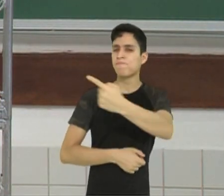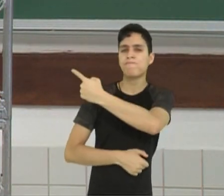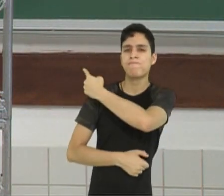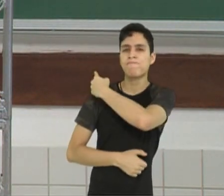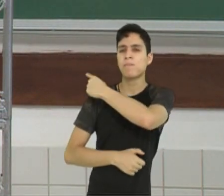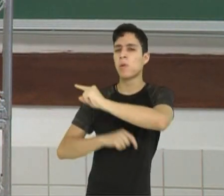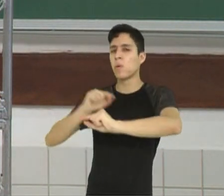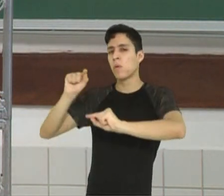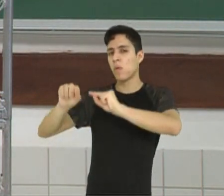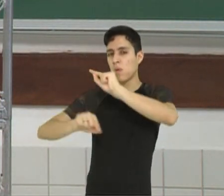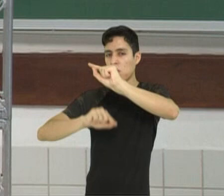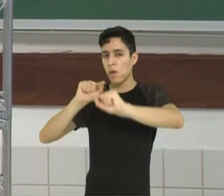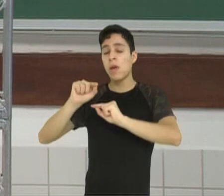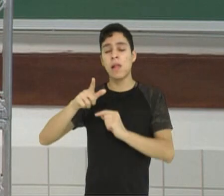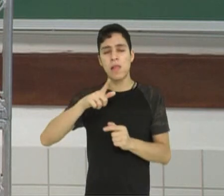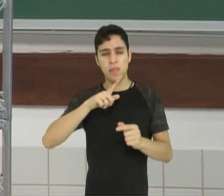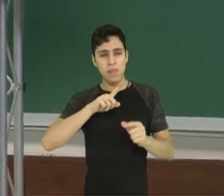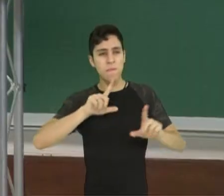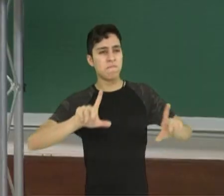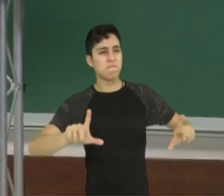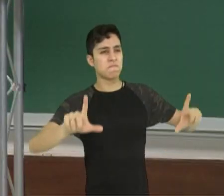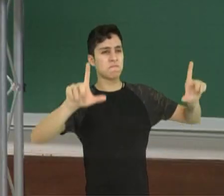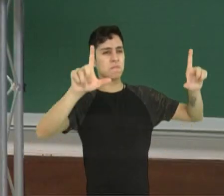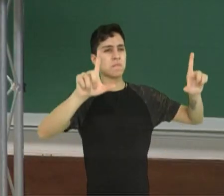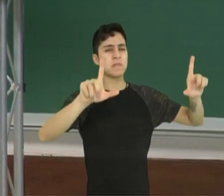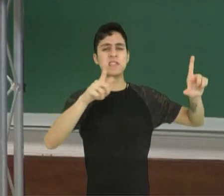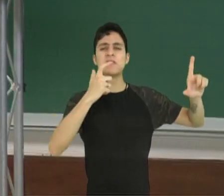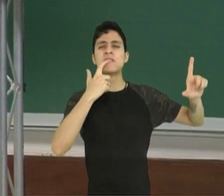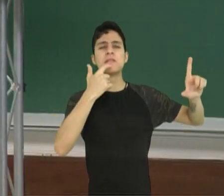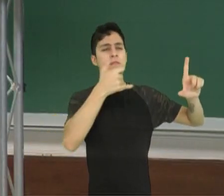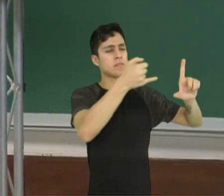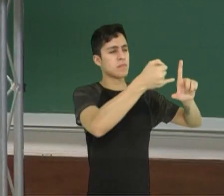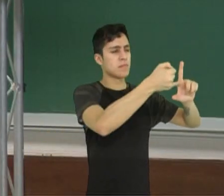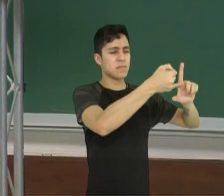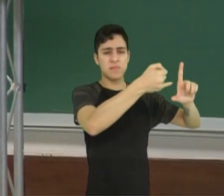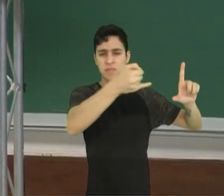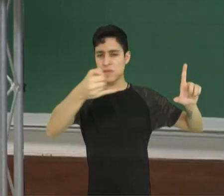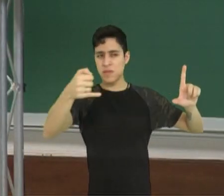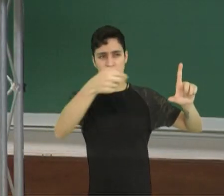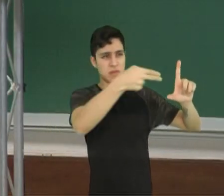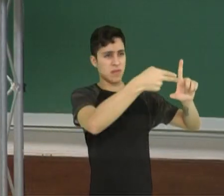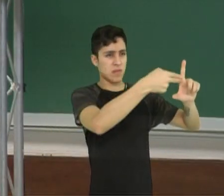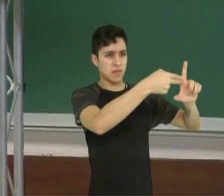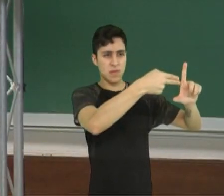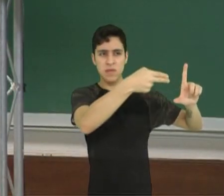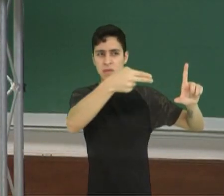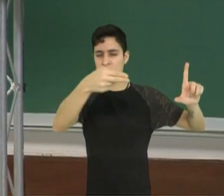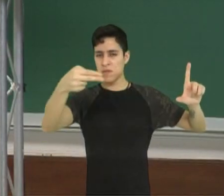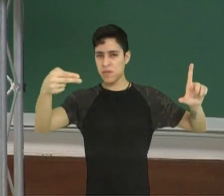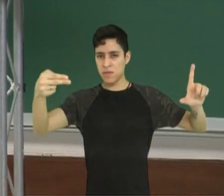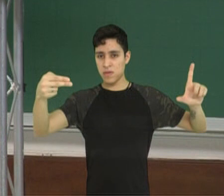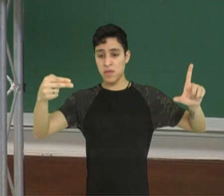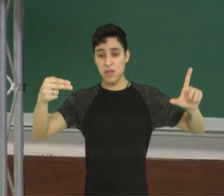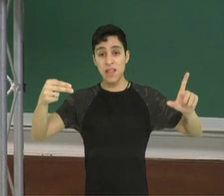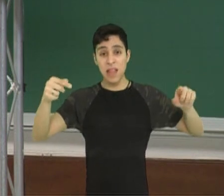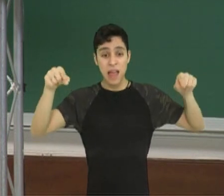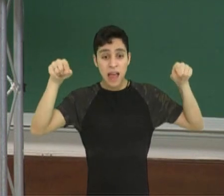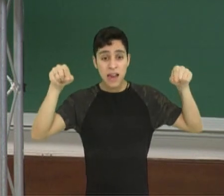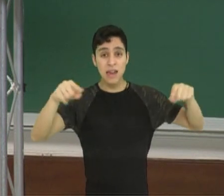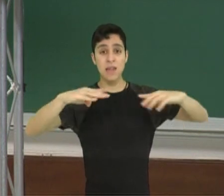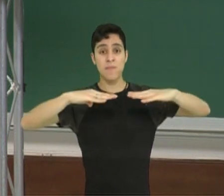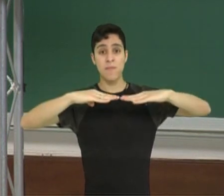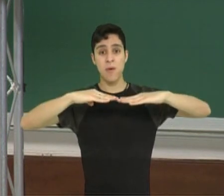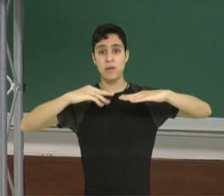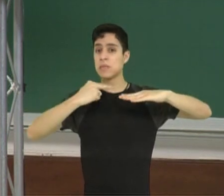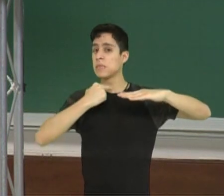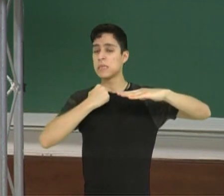Então nessa obra, ó, tem uma faixa vermelha aqui amarrada na ponte, parando, impedindo o tráfego,